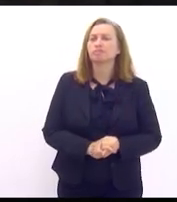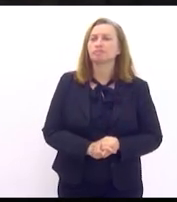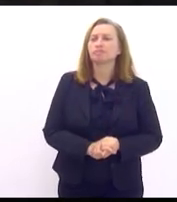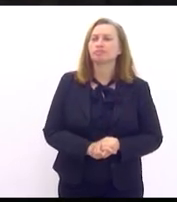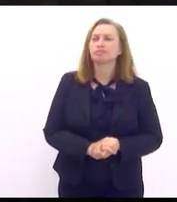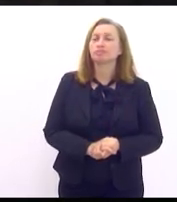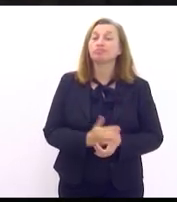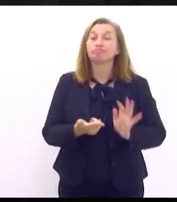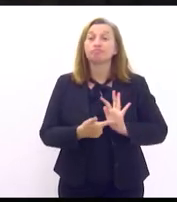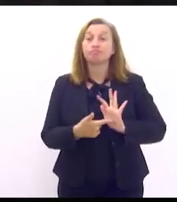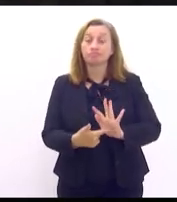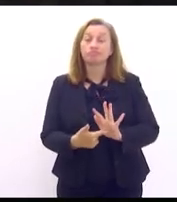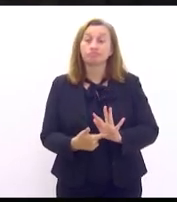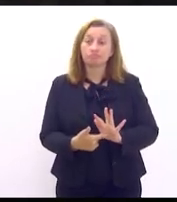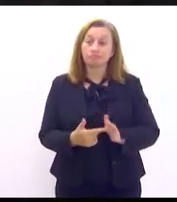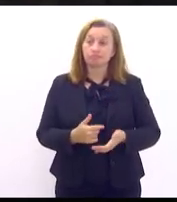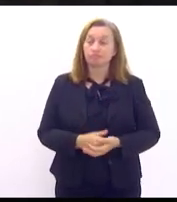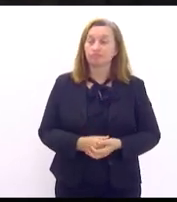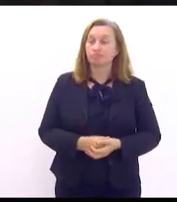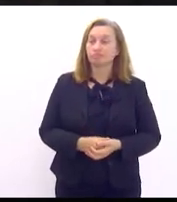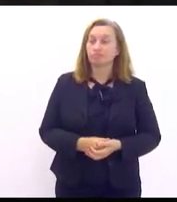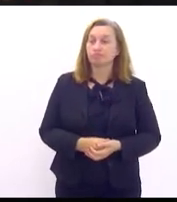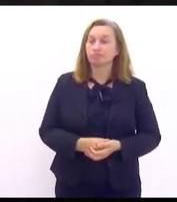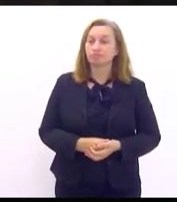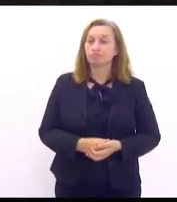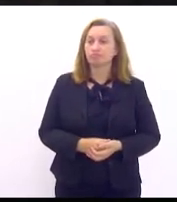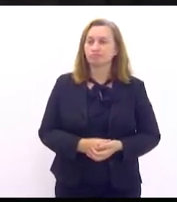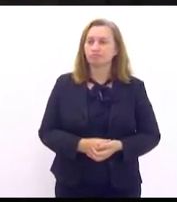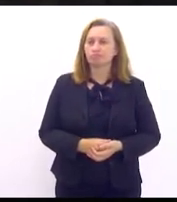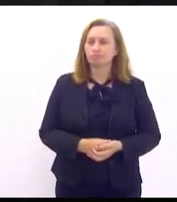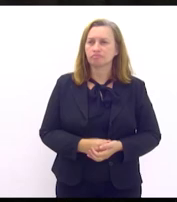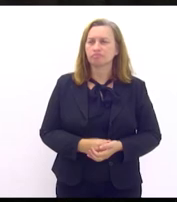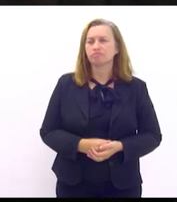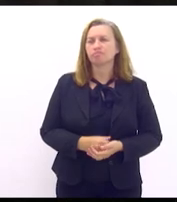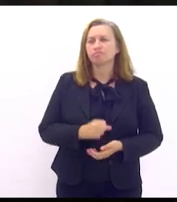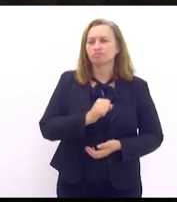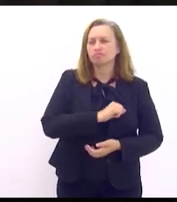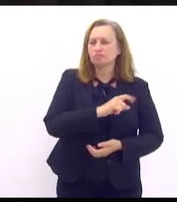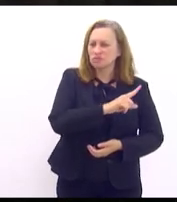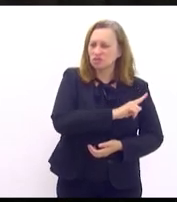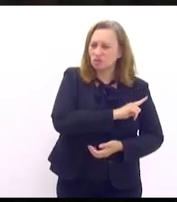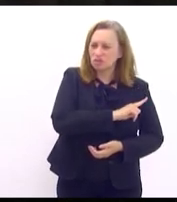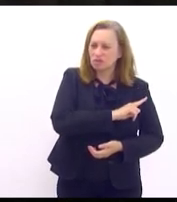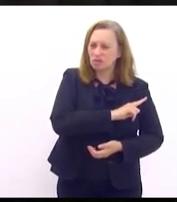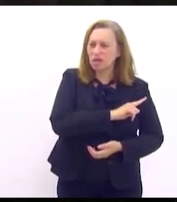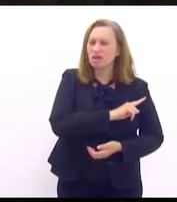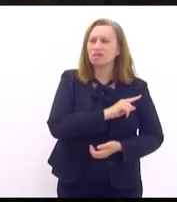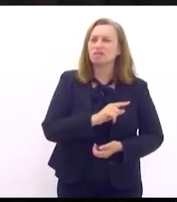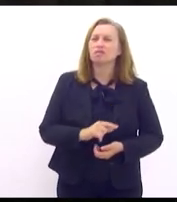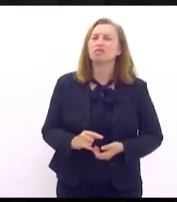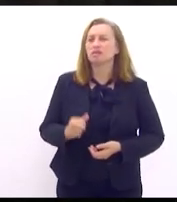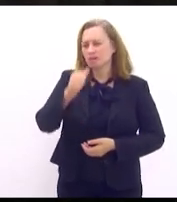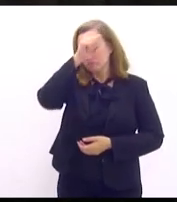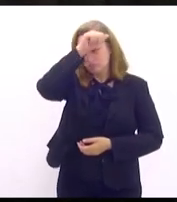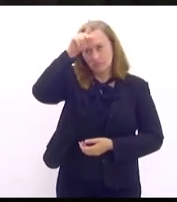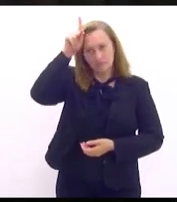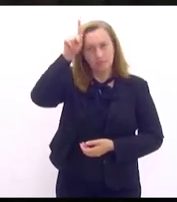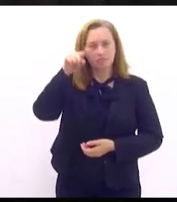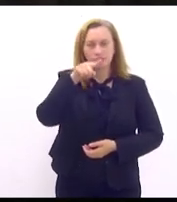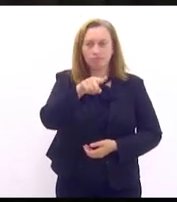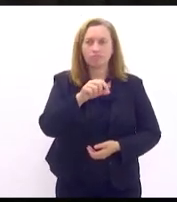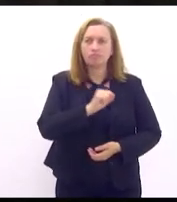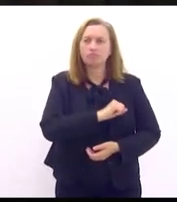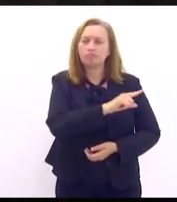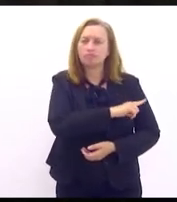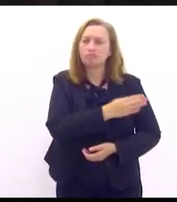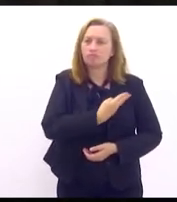estão mostrando que são grande engodo, como é o caso do MUV em São Gonçalo, que a prefeitura local lá de São Gonçalo e o governo